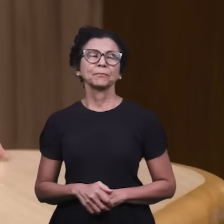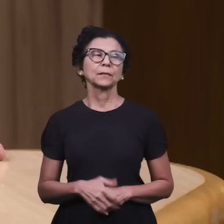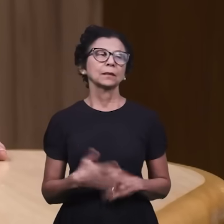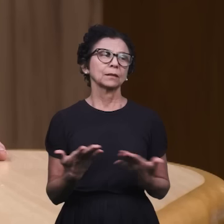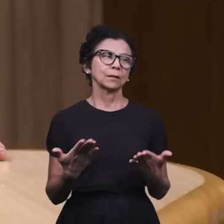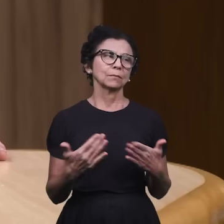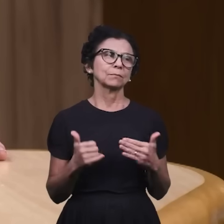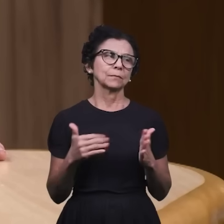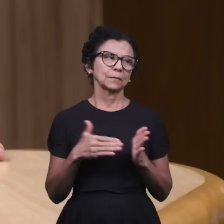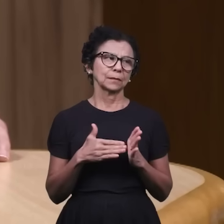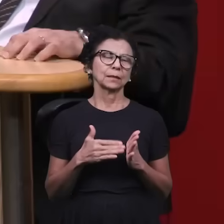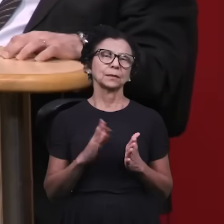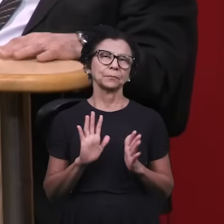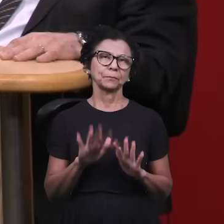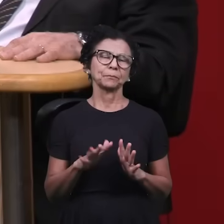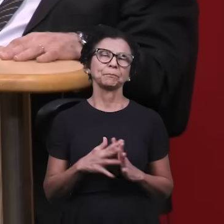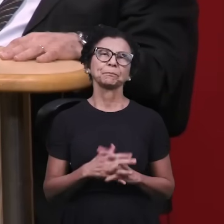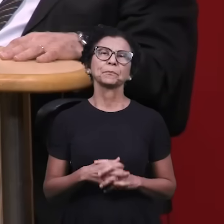seria até aqui.